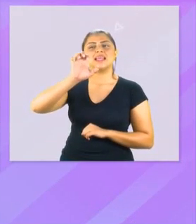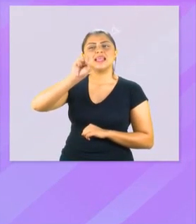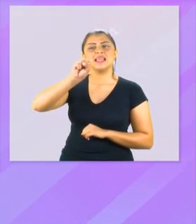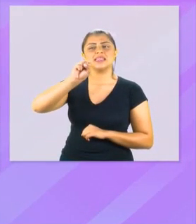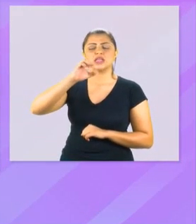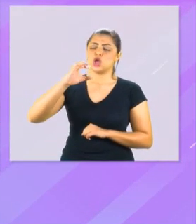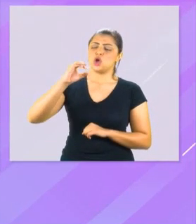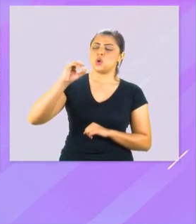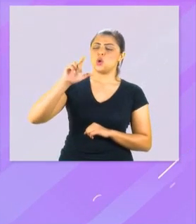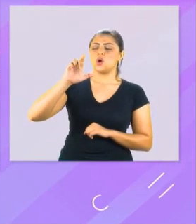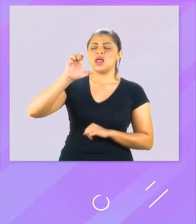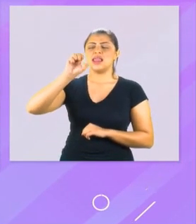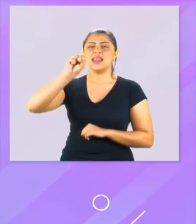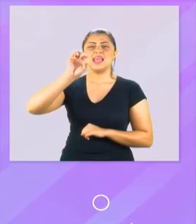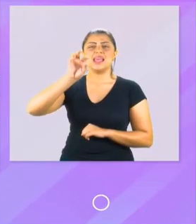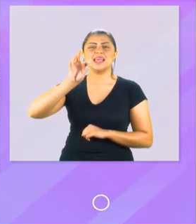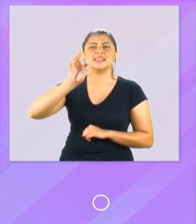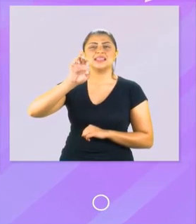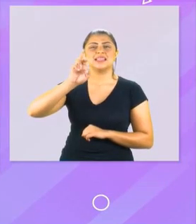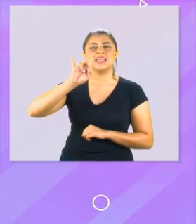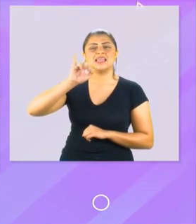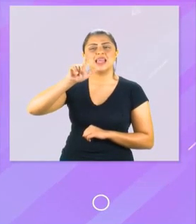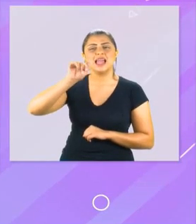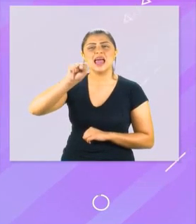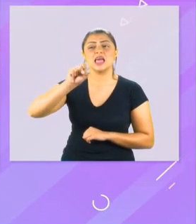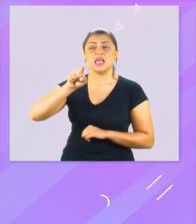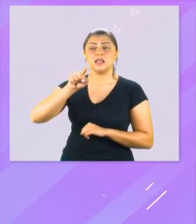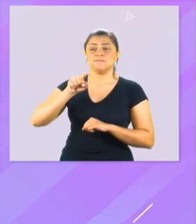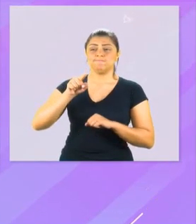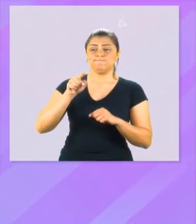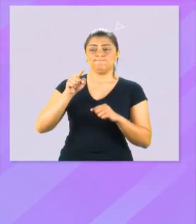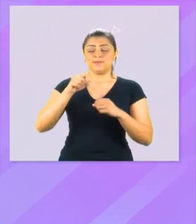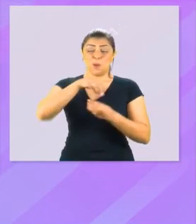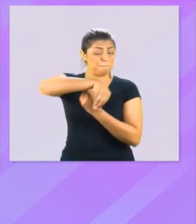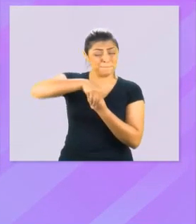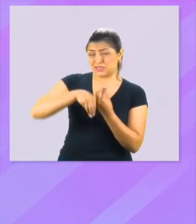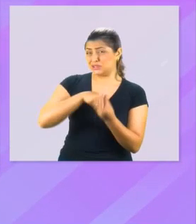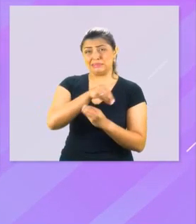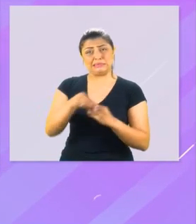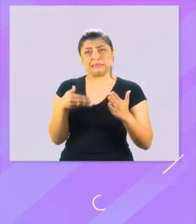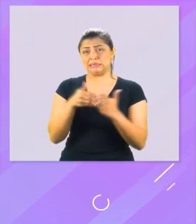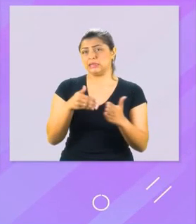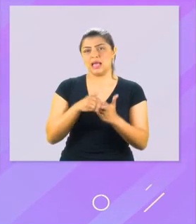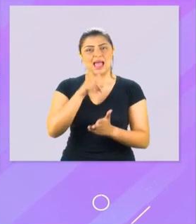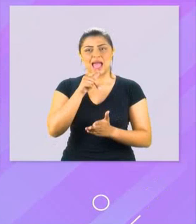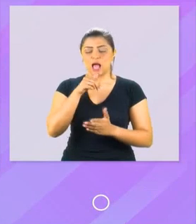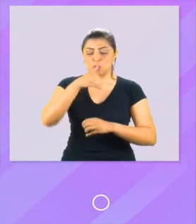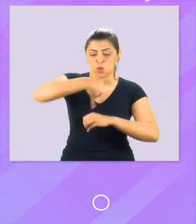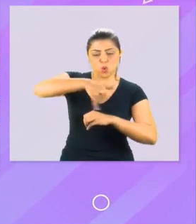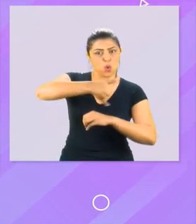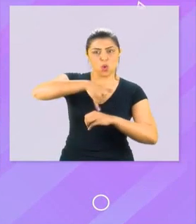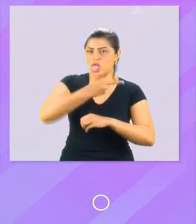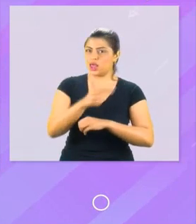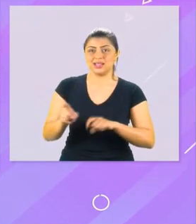são uma forma do colesterol mais hidrofóbica ainda, que não se misturam de forma nenhuma à água. Isso é